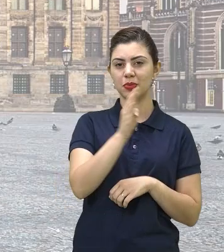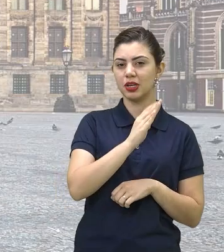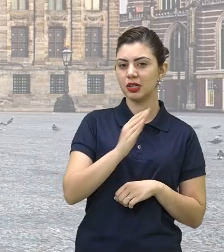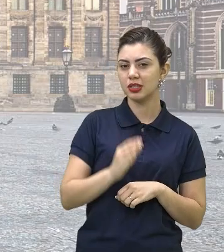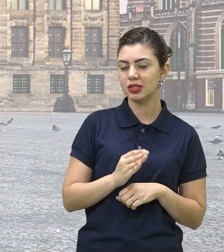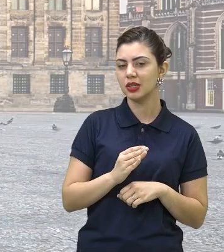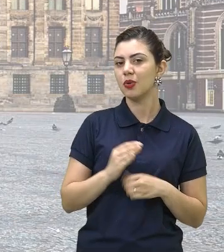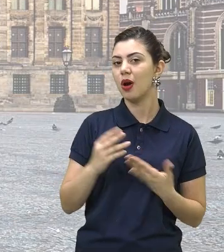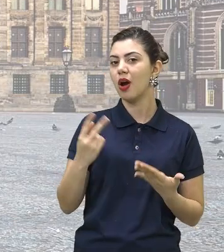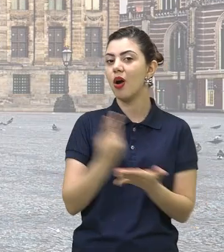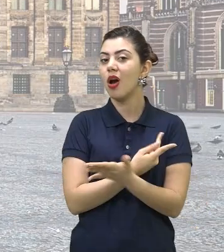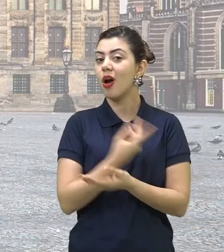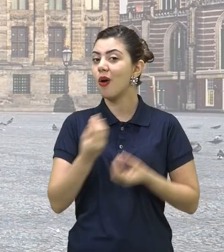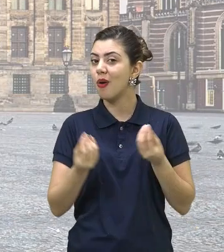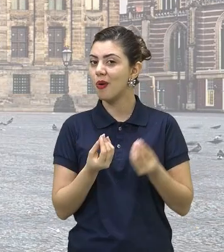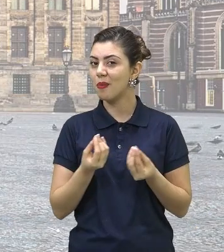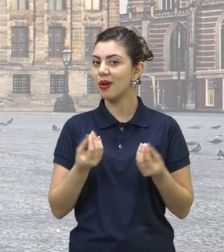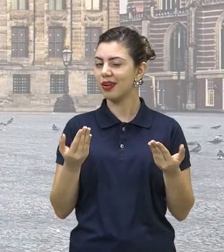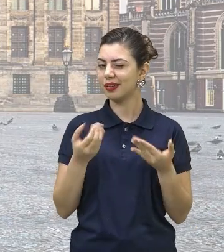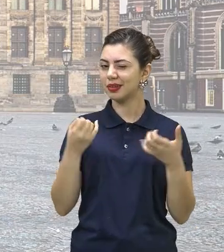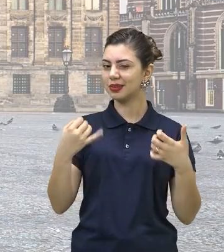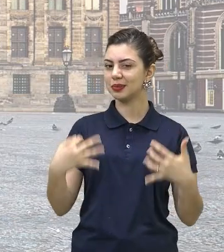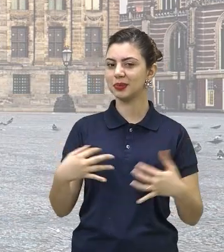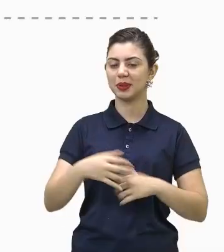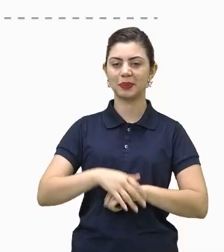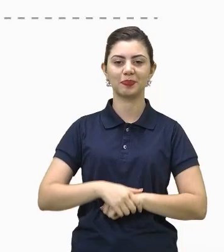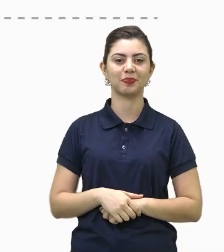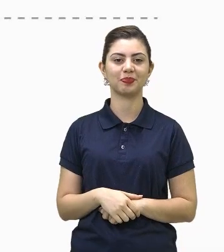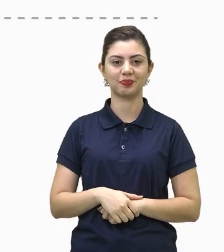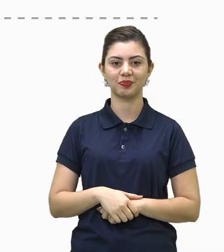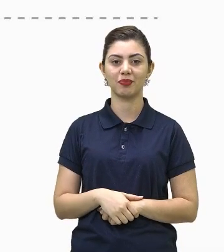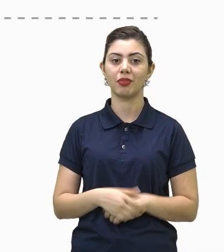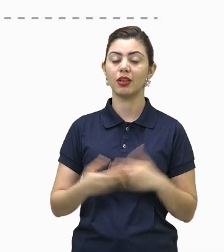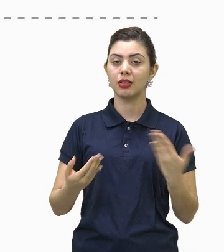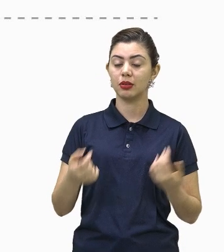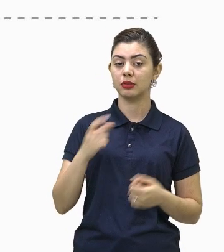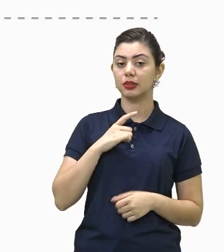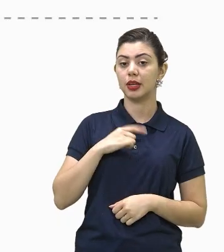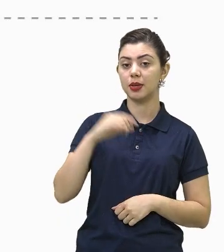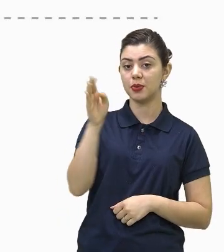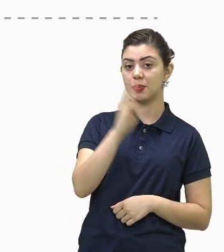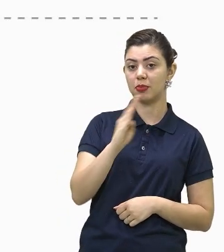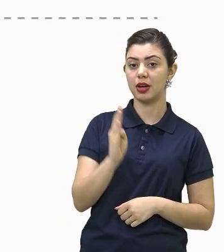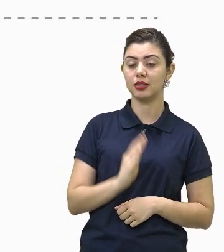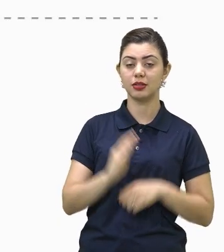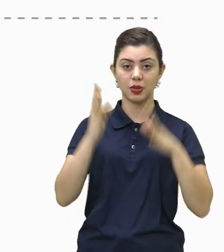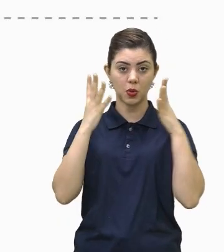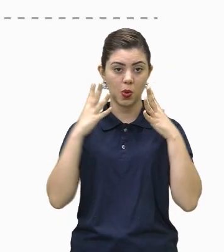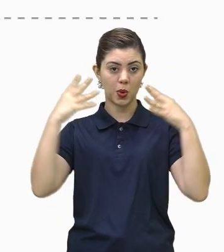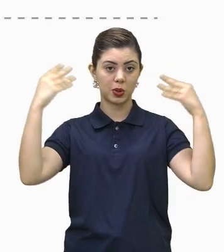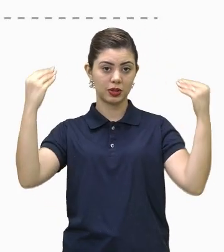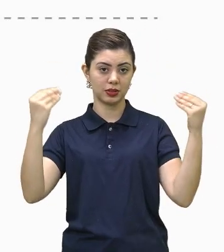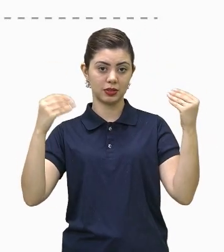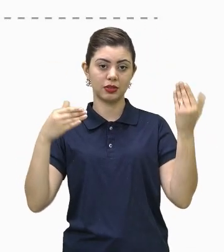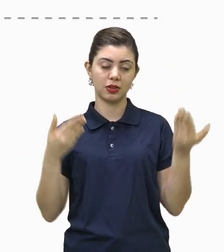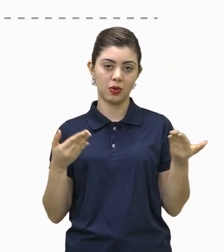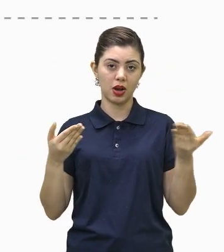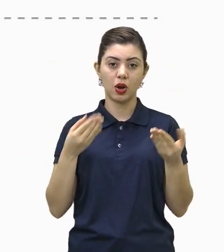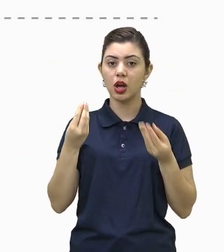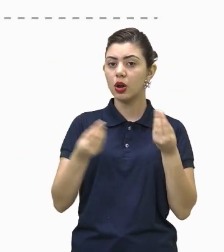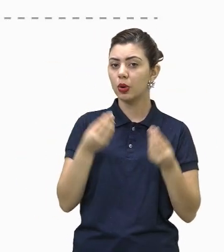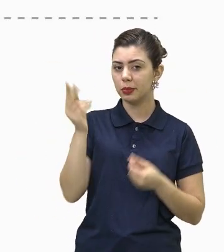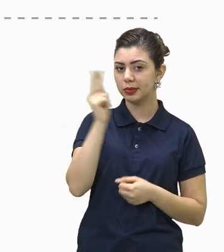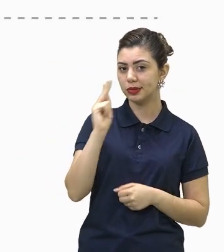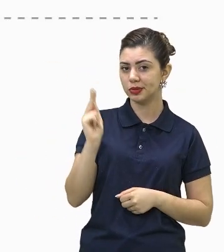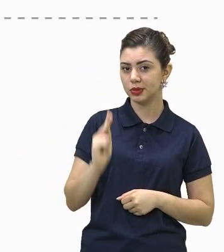da Holanda no Brasil. Acompanhe comigo. Temos, então, aí o Brasil holandês, tá? E aí continuamos a falar sobre esse contexto histórico.